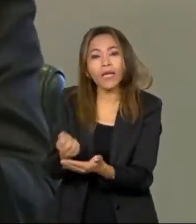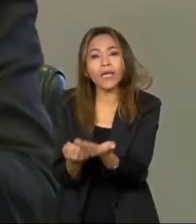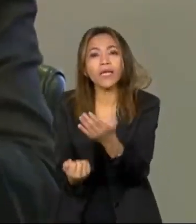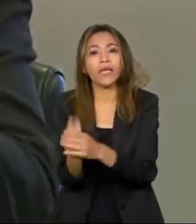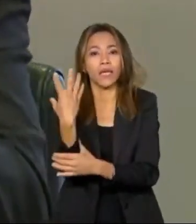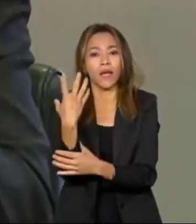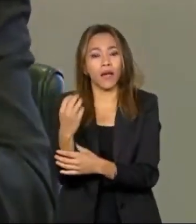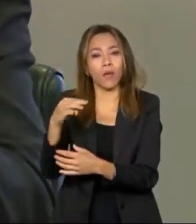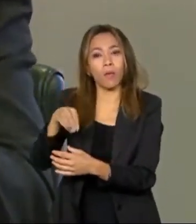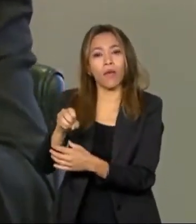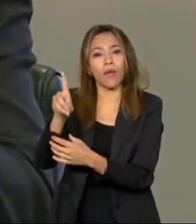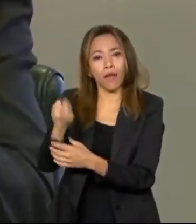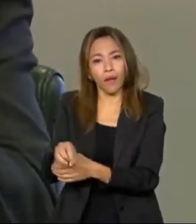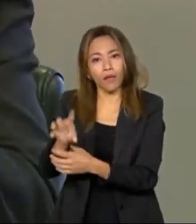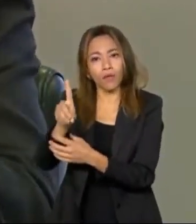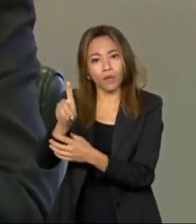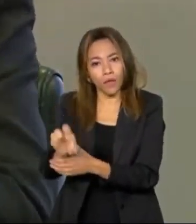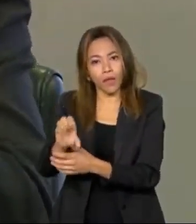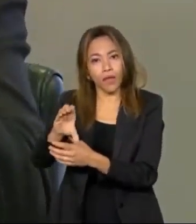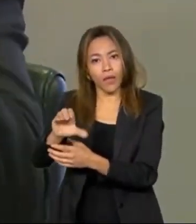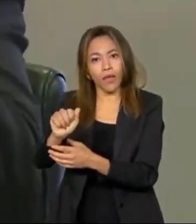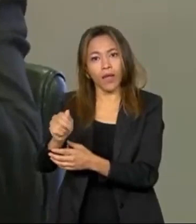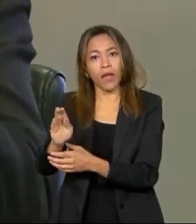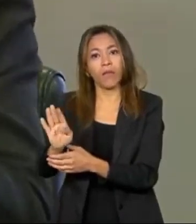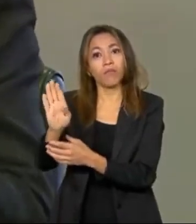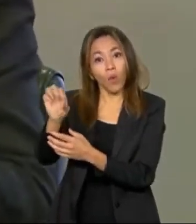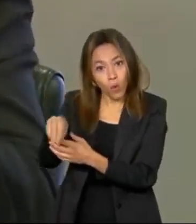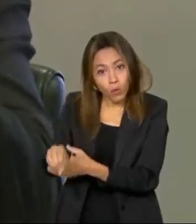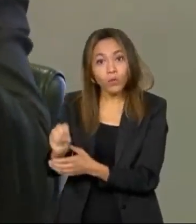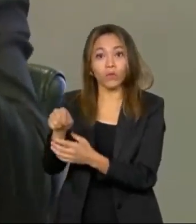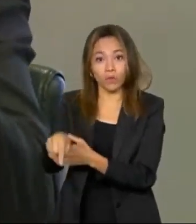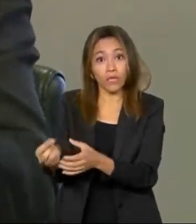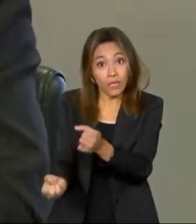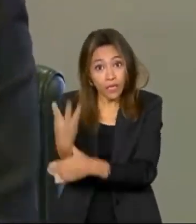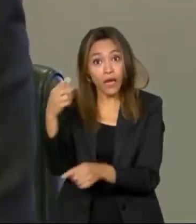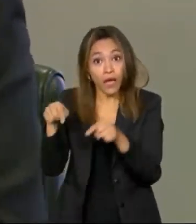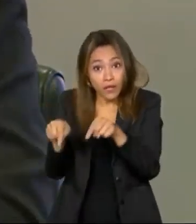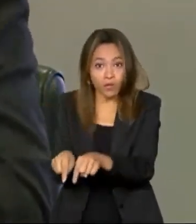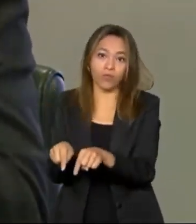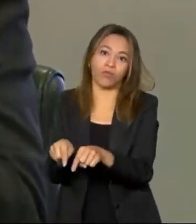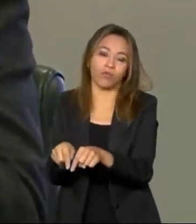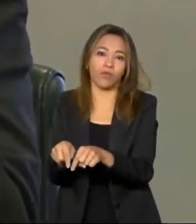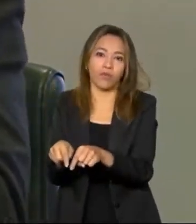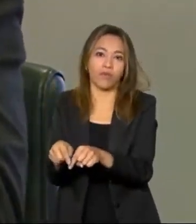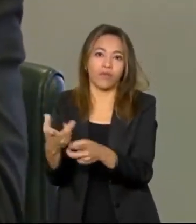carbono, ele vai ser tão mais vigoroso quanto mais você